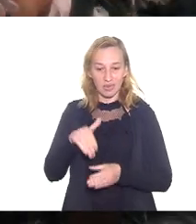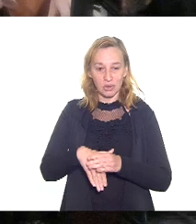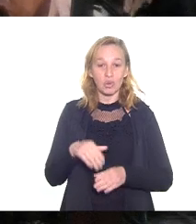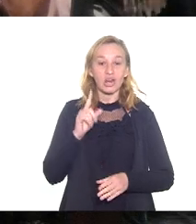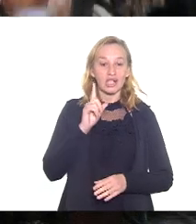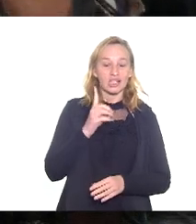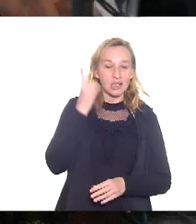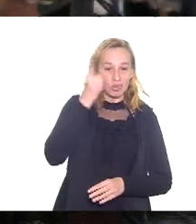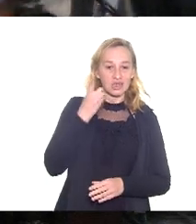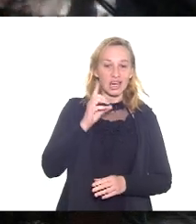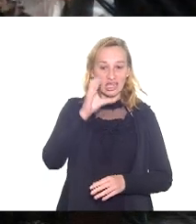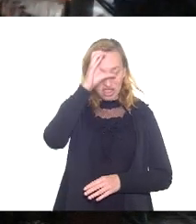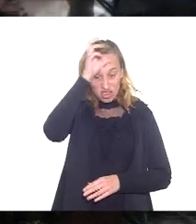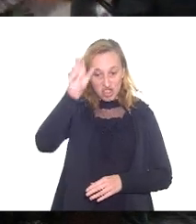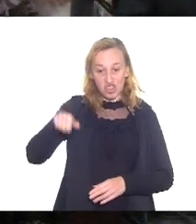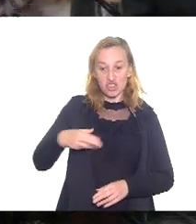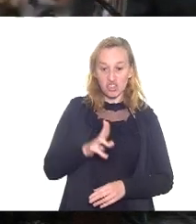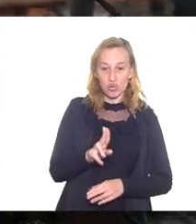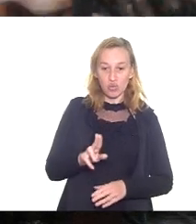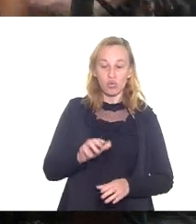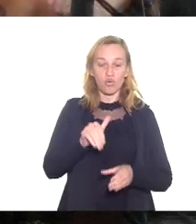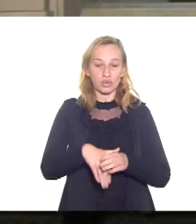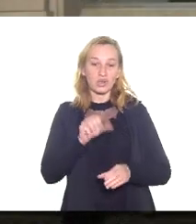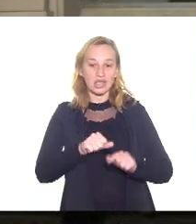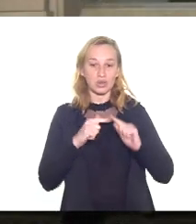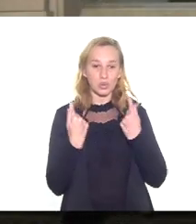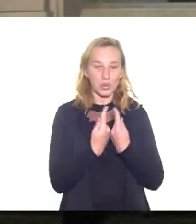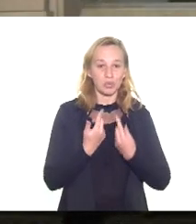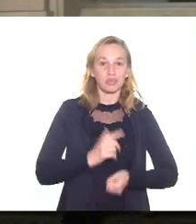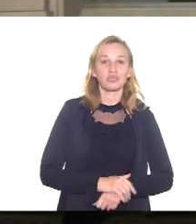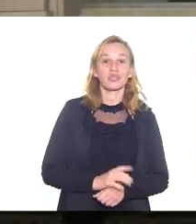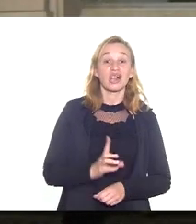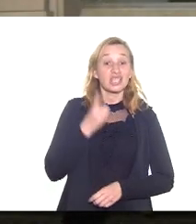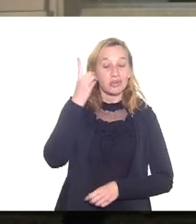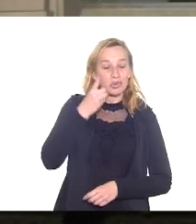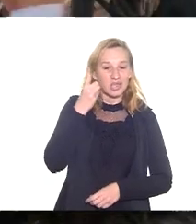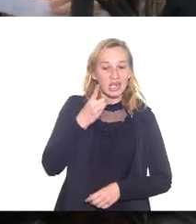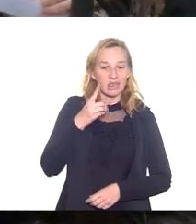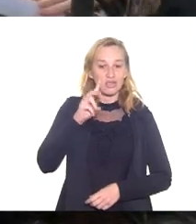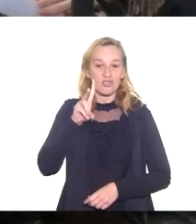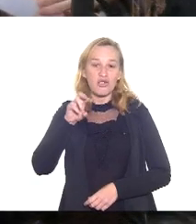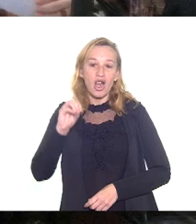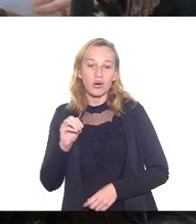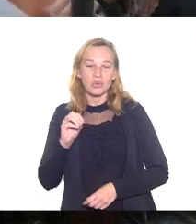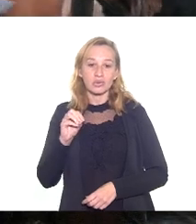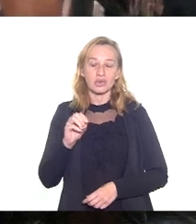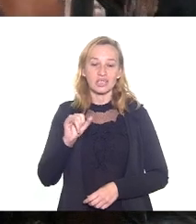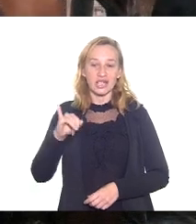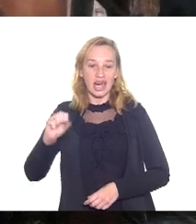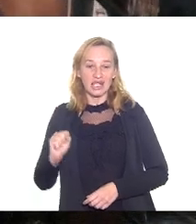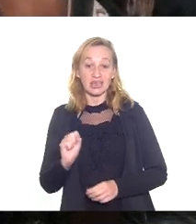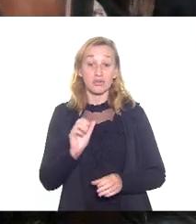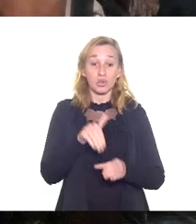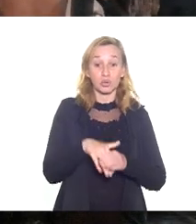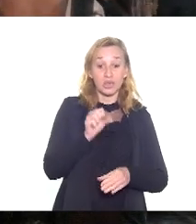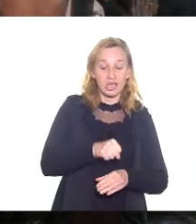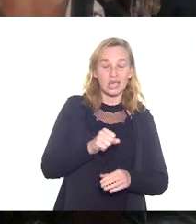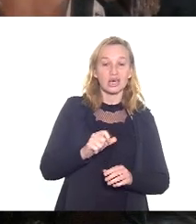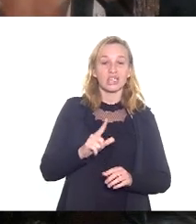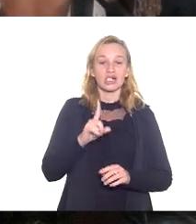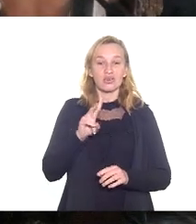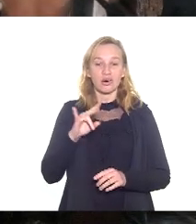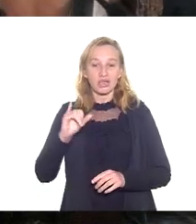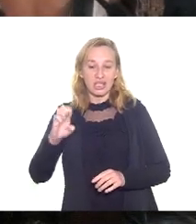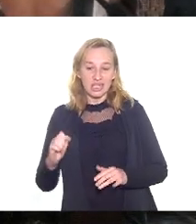Ju. Votou sim no grupo. Deputado Valdo Ceasa votou sim. Deputado Valdeci